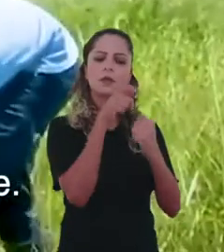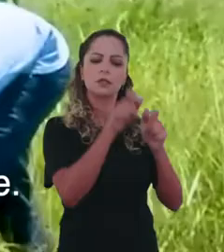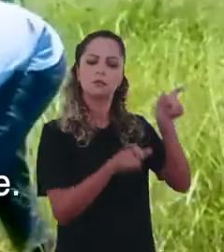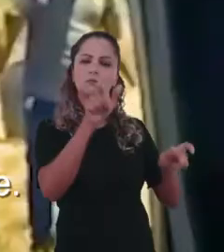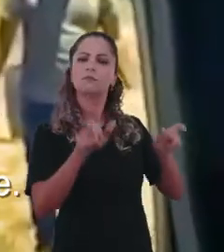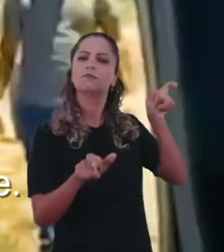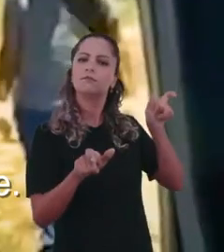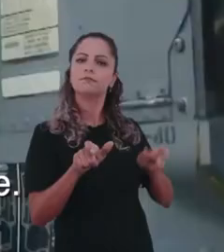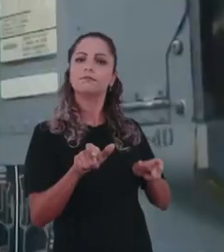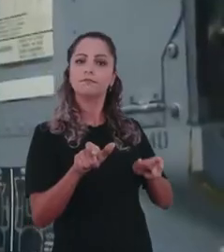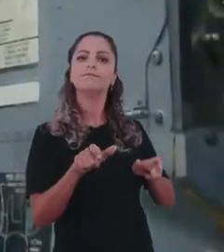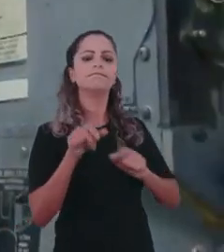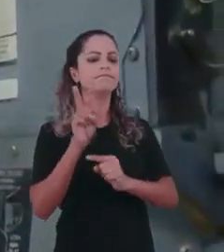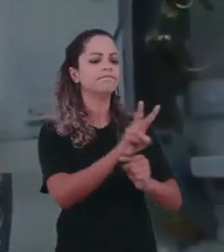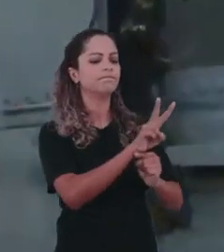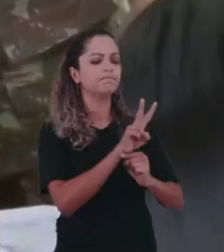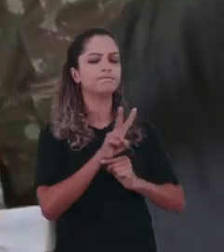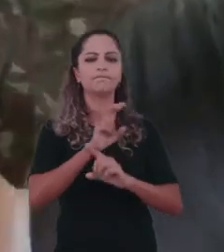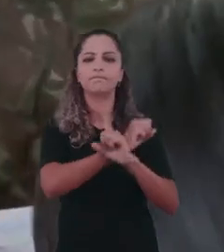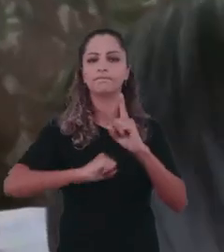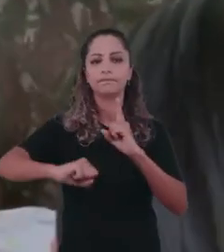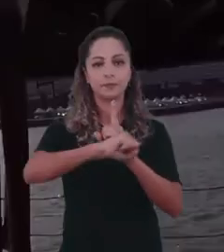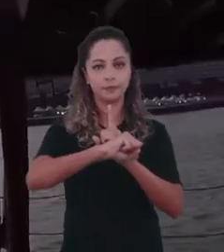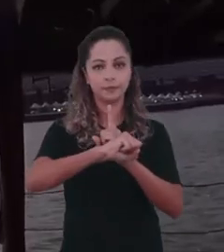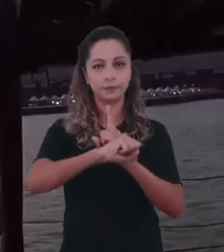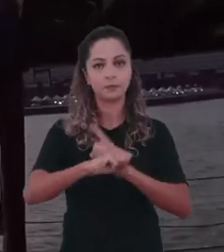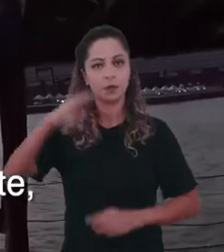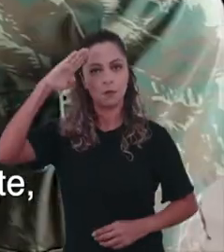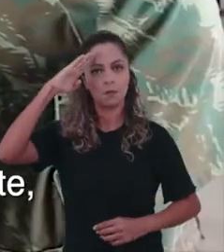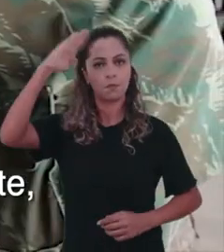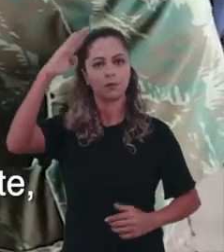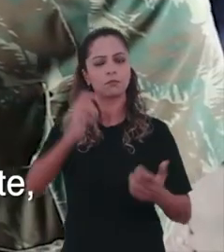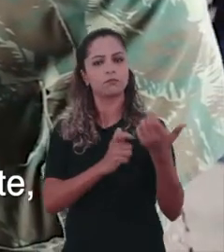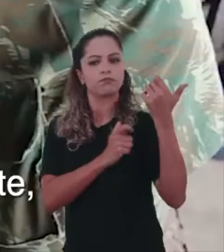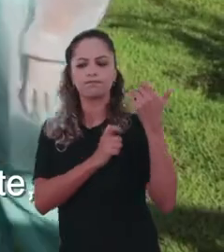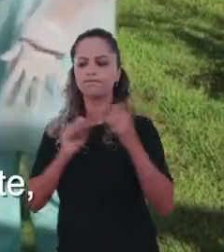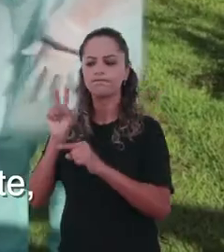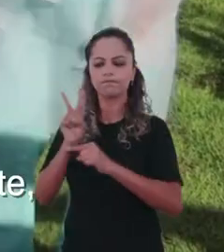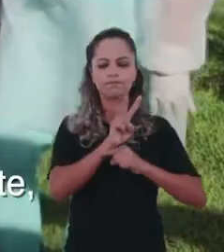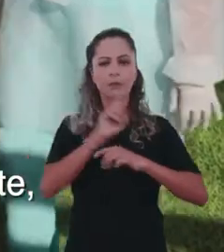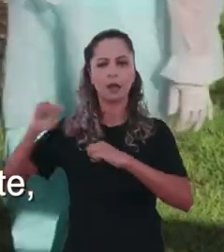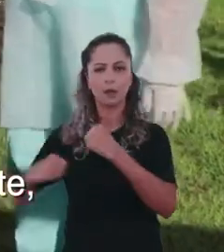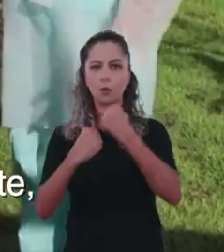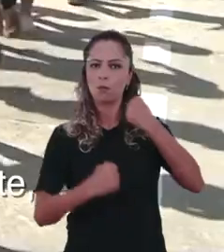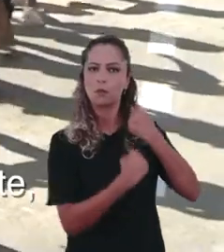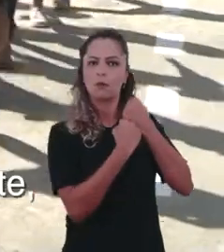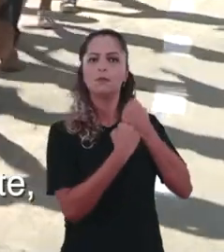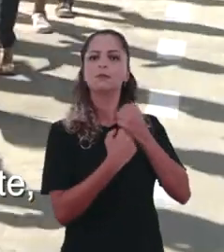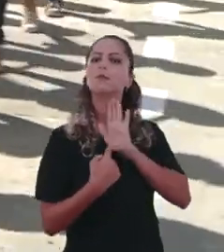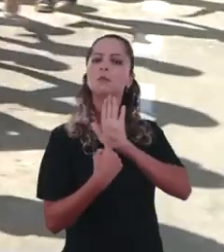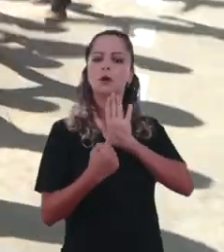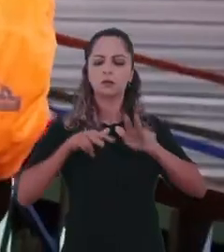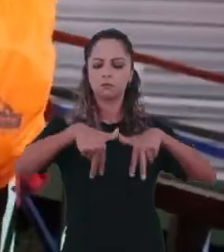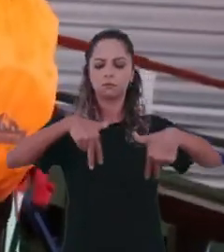faz mais do que urgente. Sob a coordenação da defesa, os militares mostram o lado humano da nossa